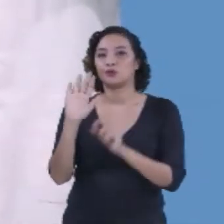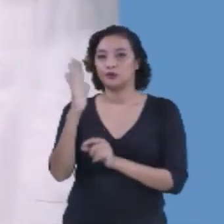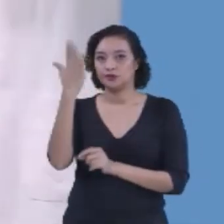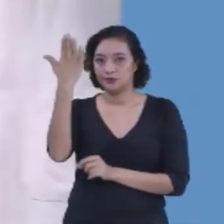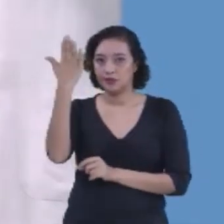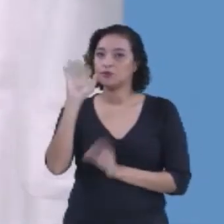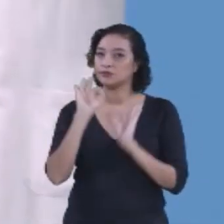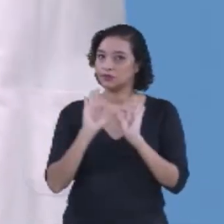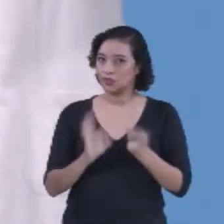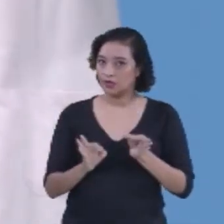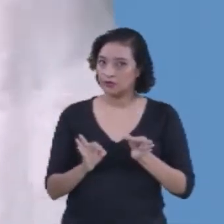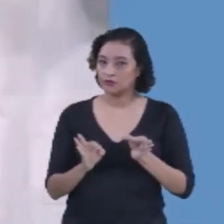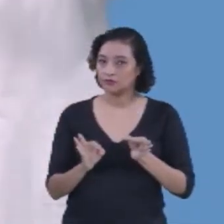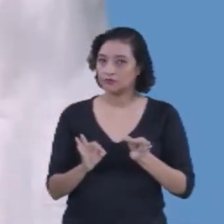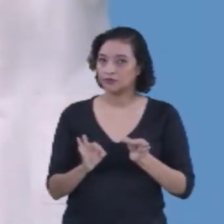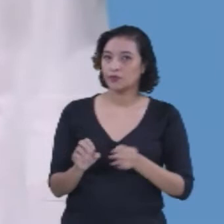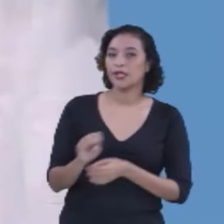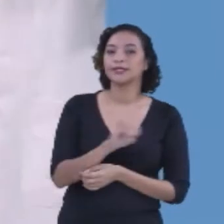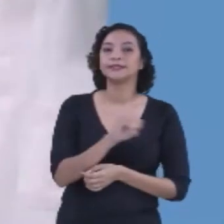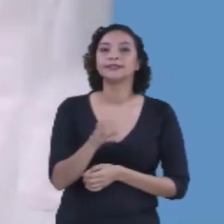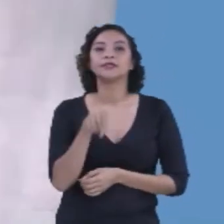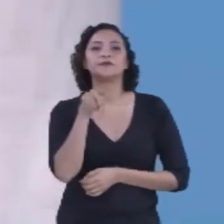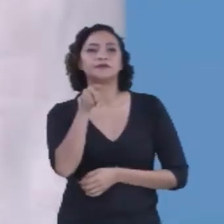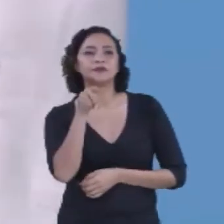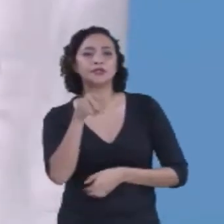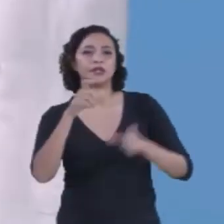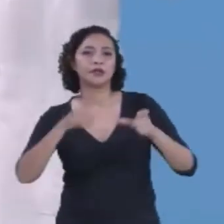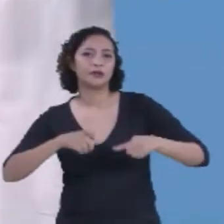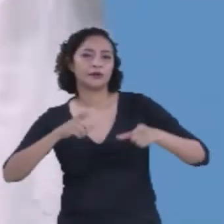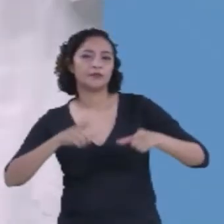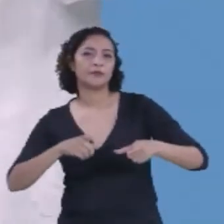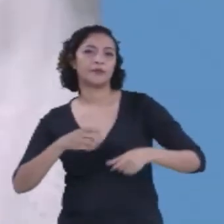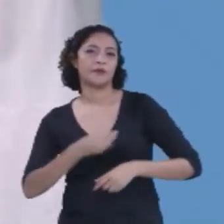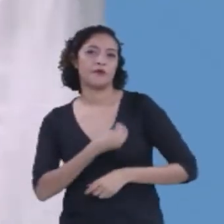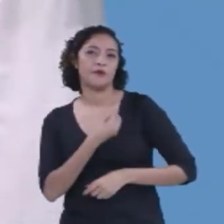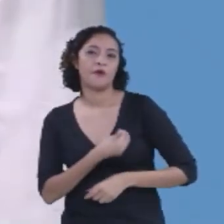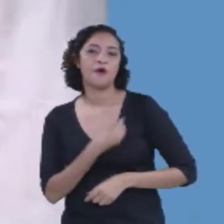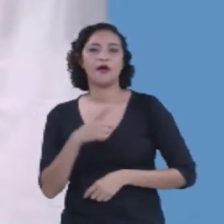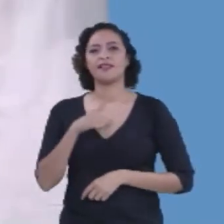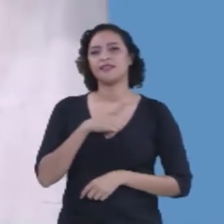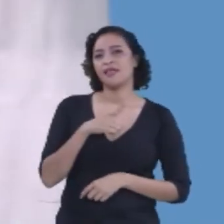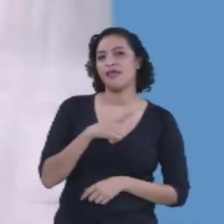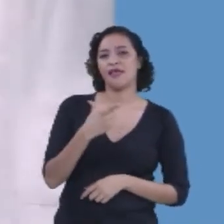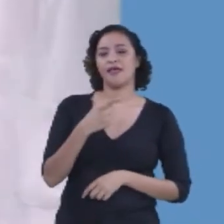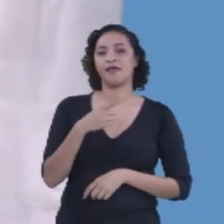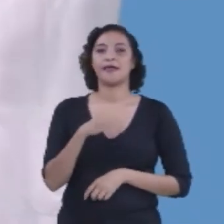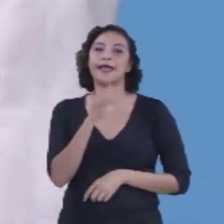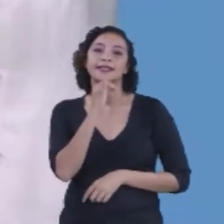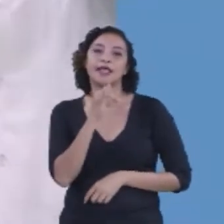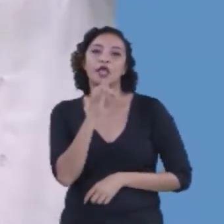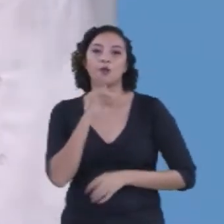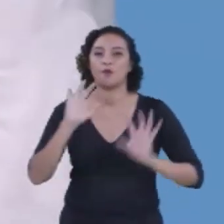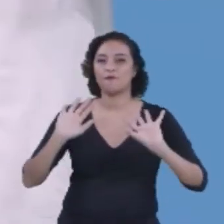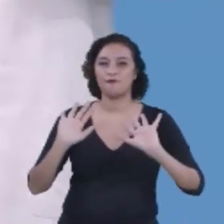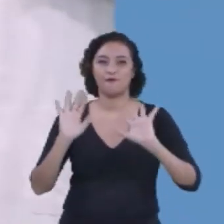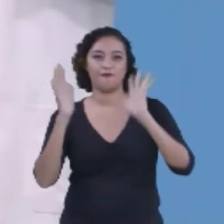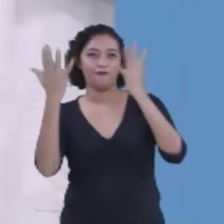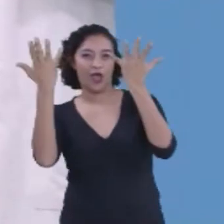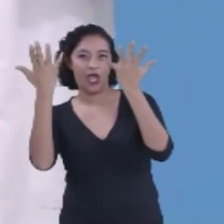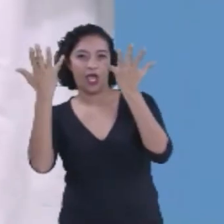certo? Então, quando você tem na sua cidade algum evento grandioso, né, por exemplo, as festas aí da